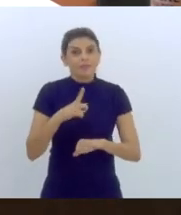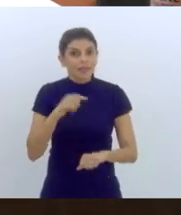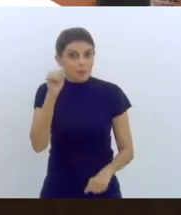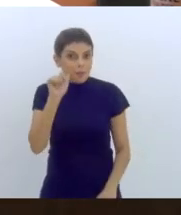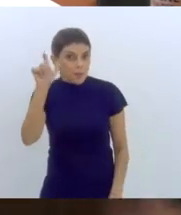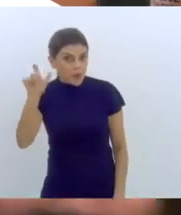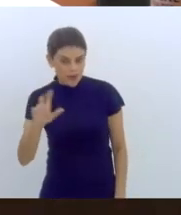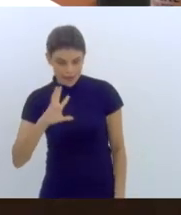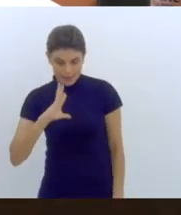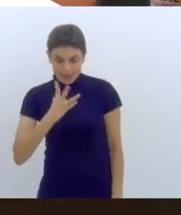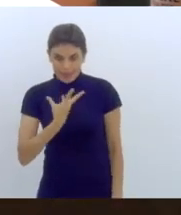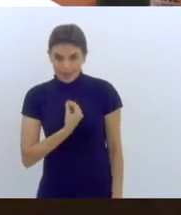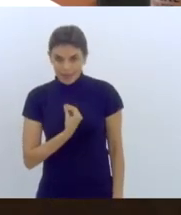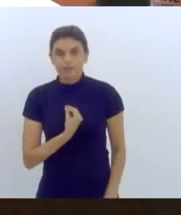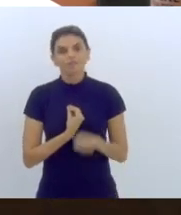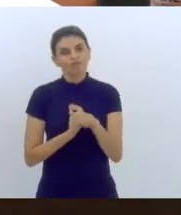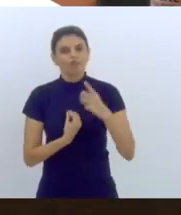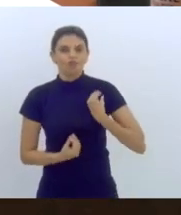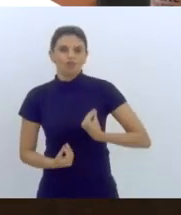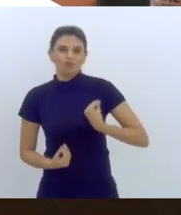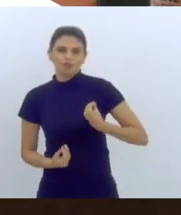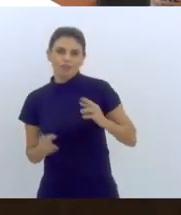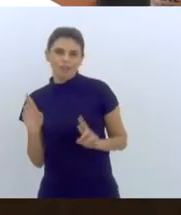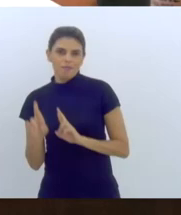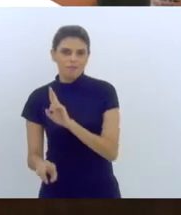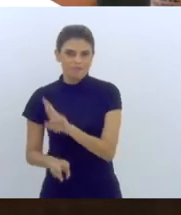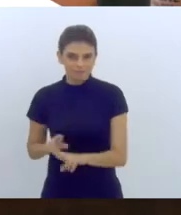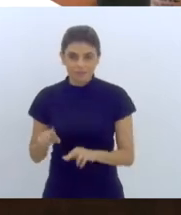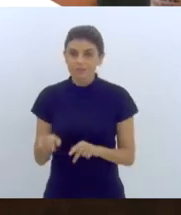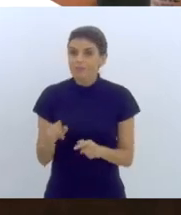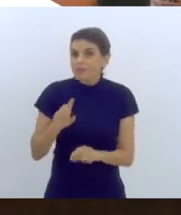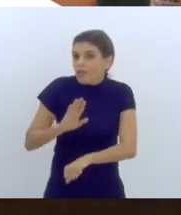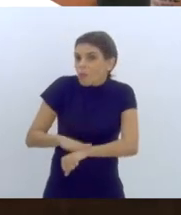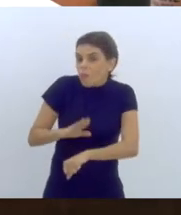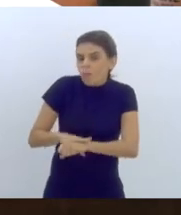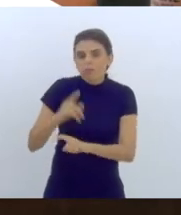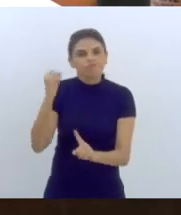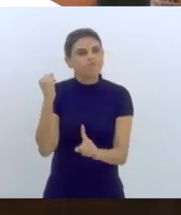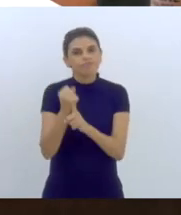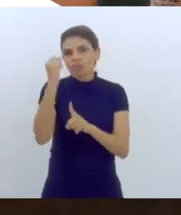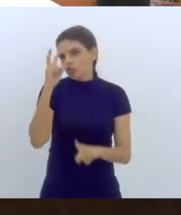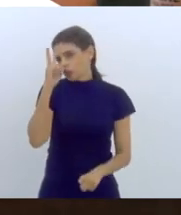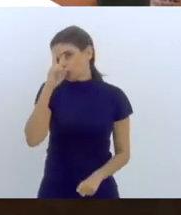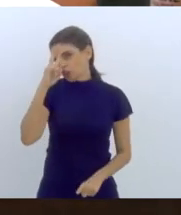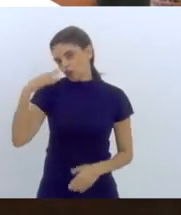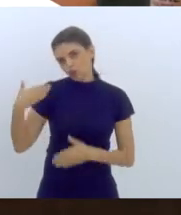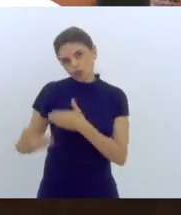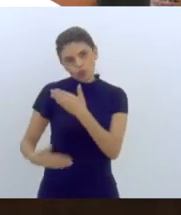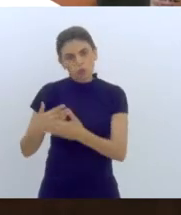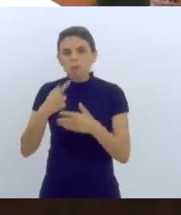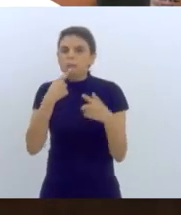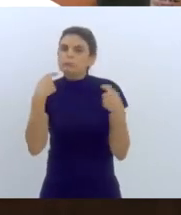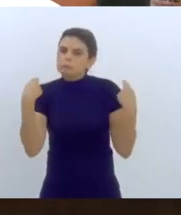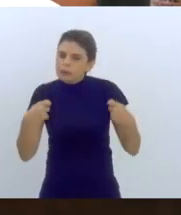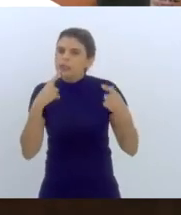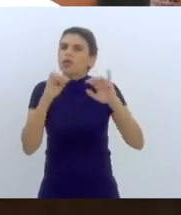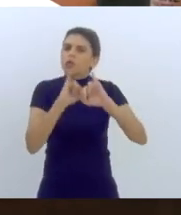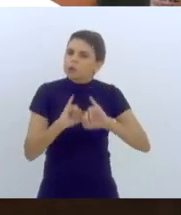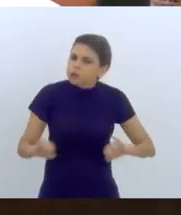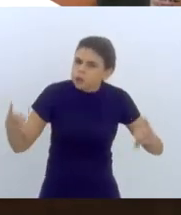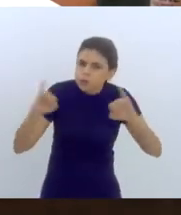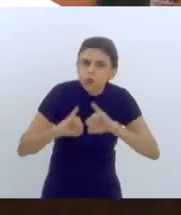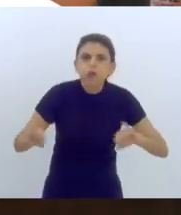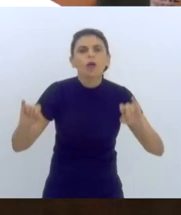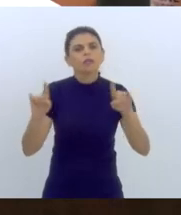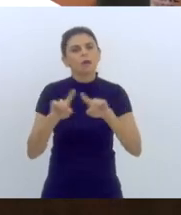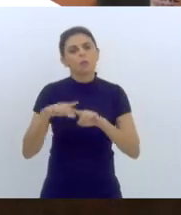trans na sua presidência. Esse é um momento histórico que nós temos que levantar, divulgar